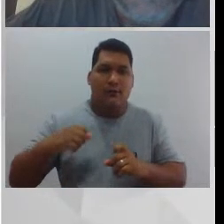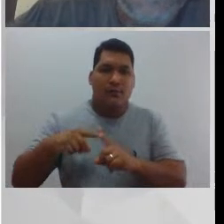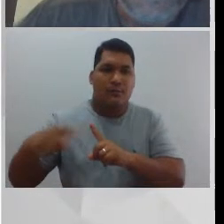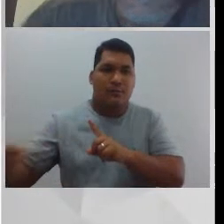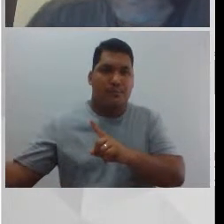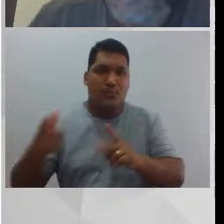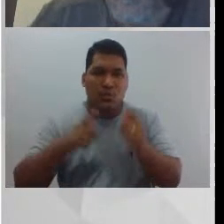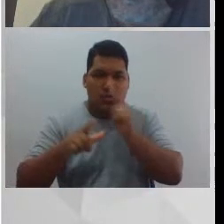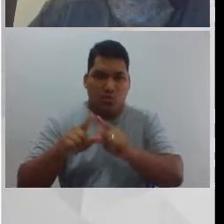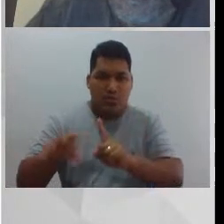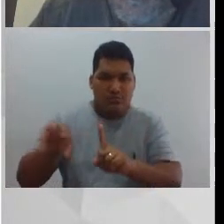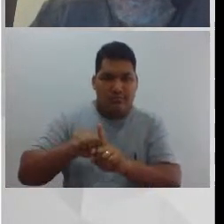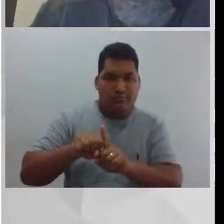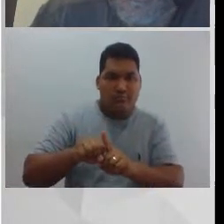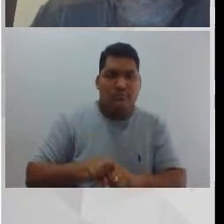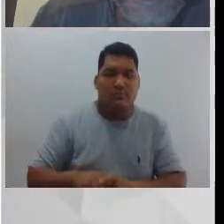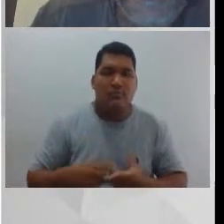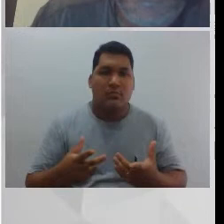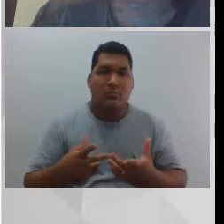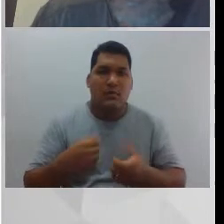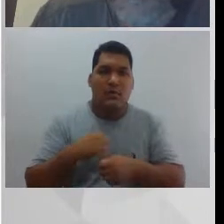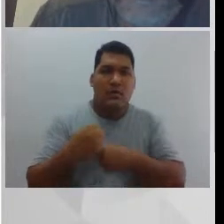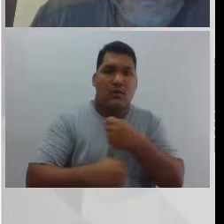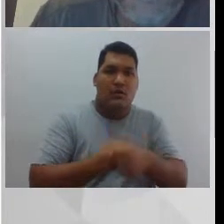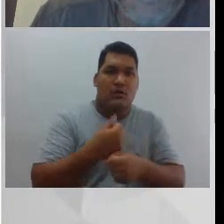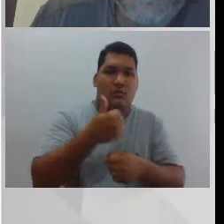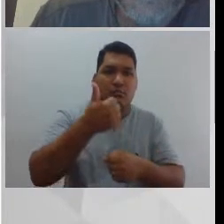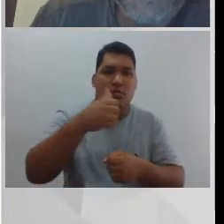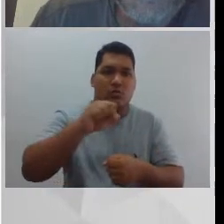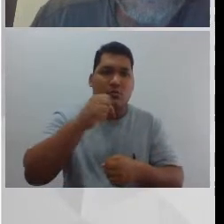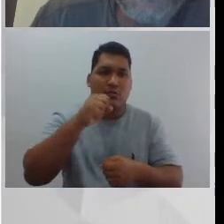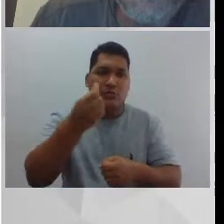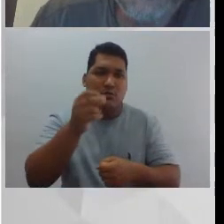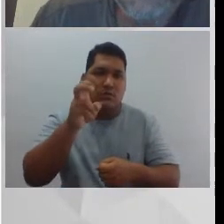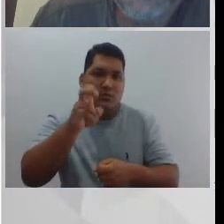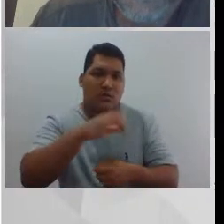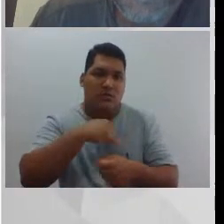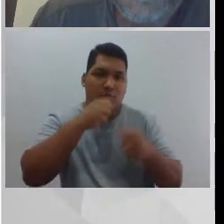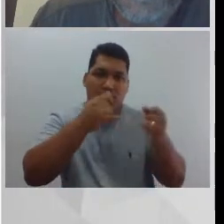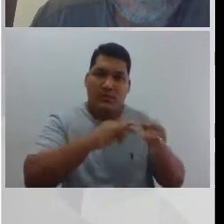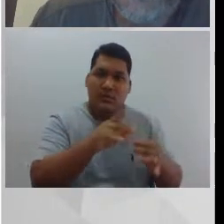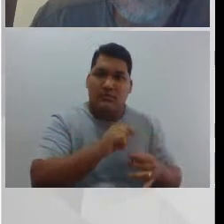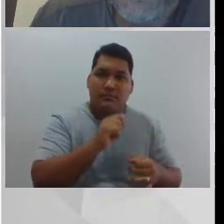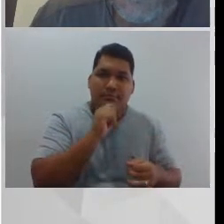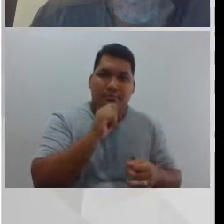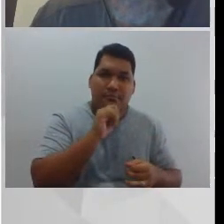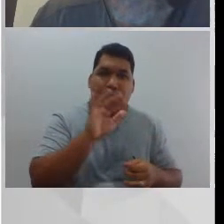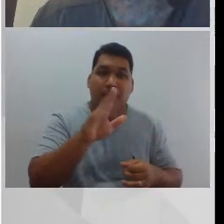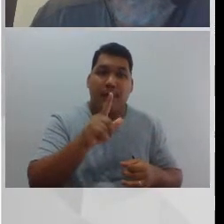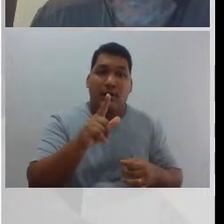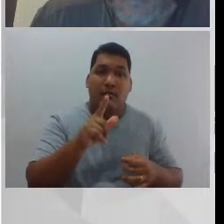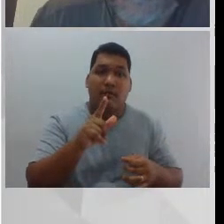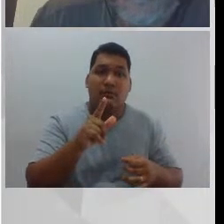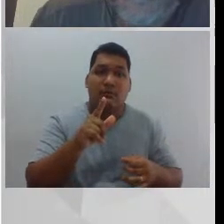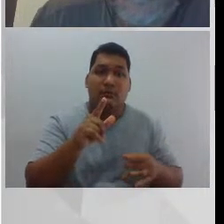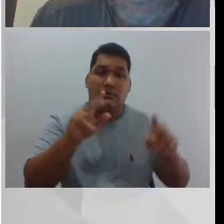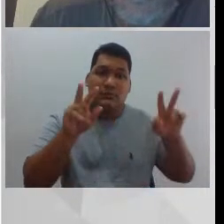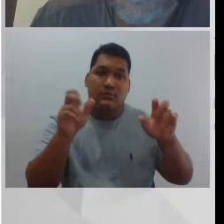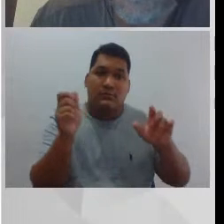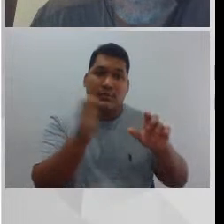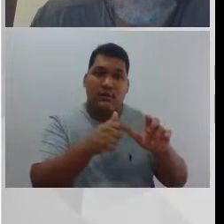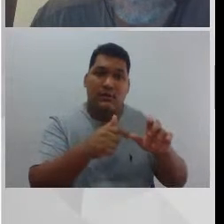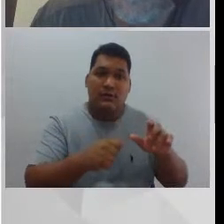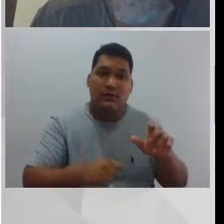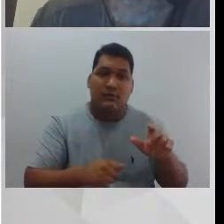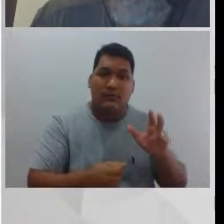Isso em 1865. Eu não falei, mas a teoria da origem das espécies do Darwin é a teoria da